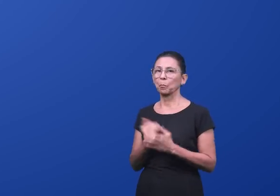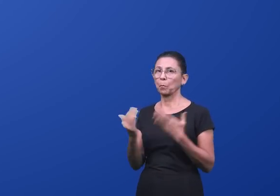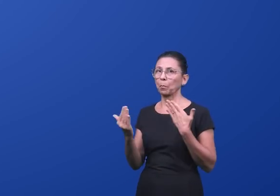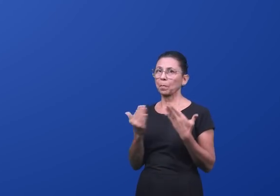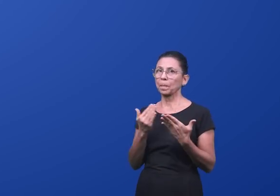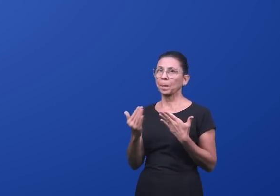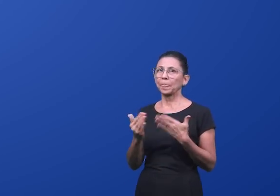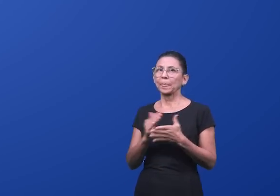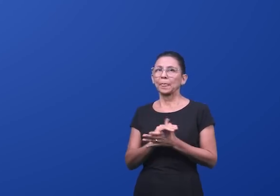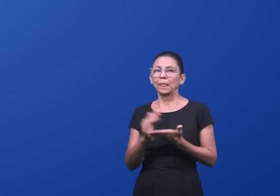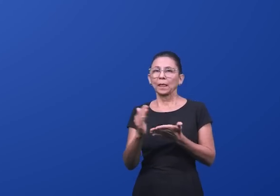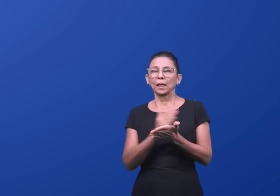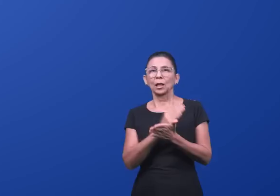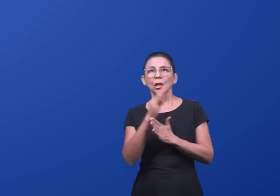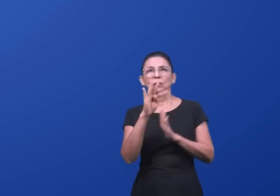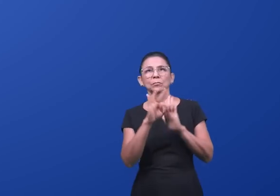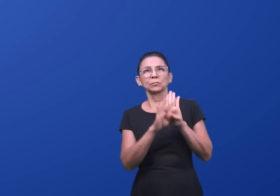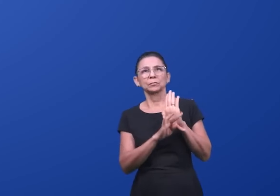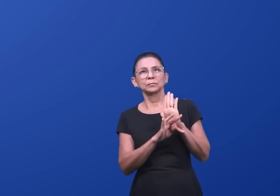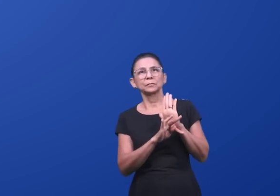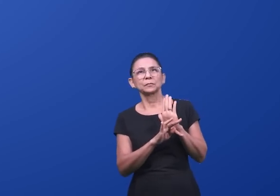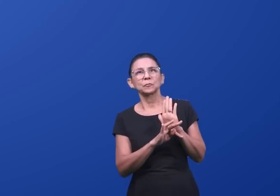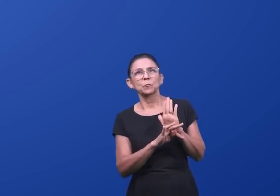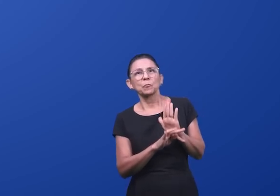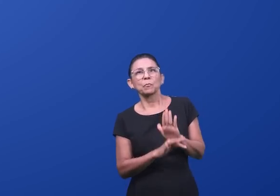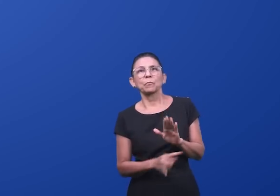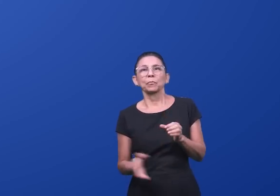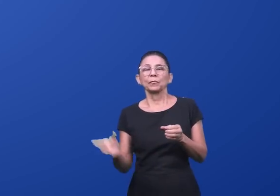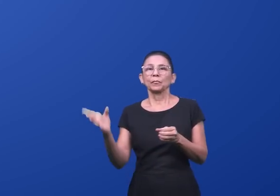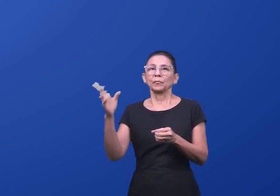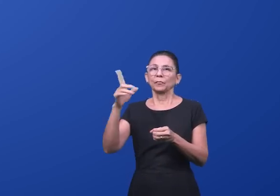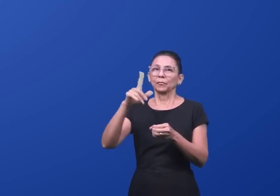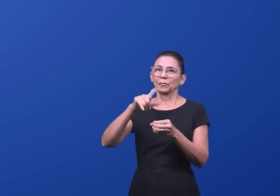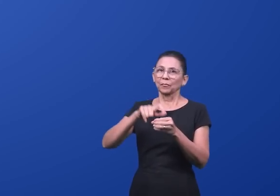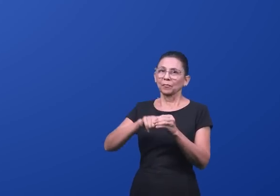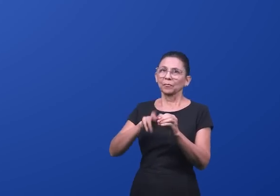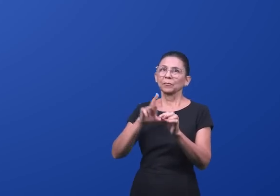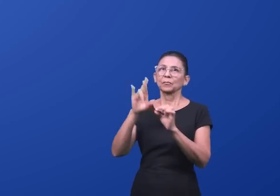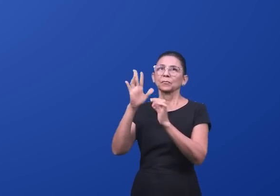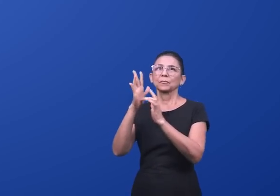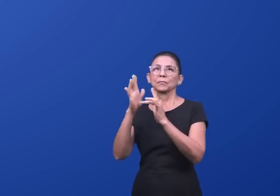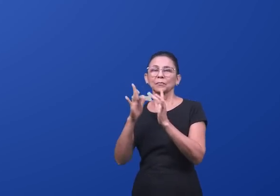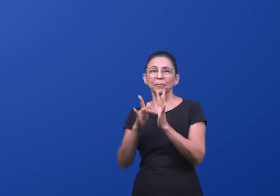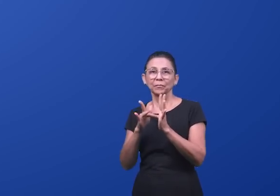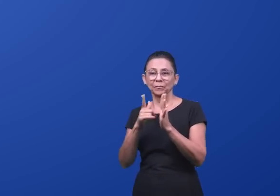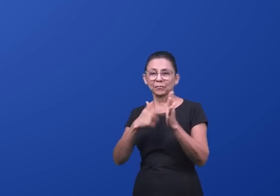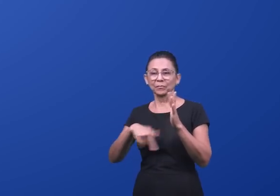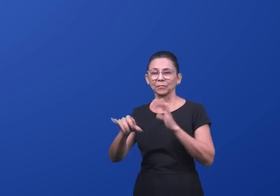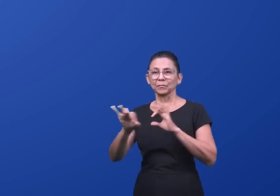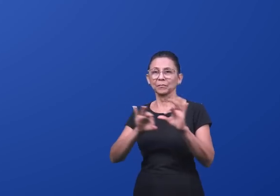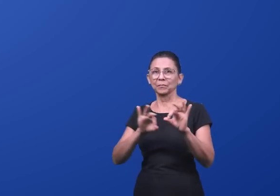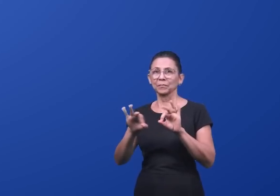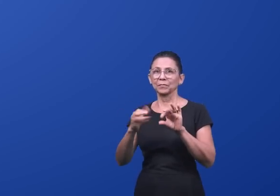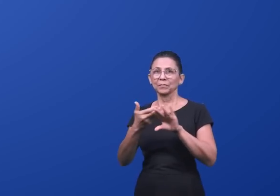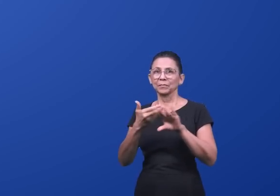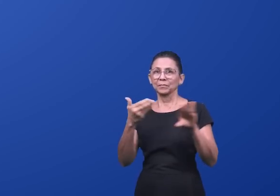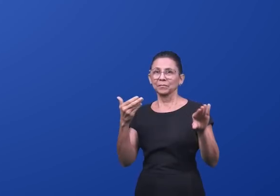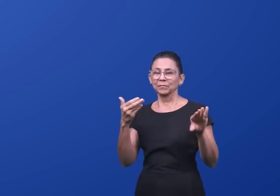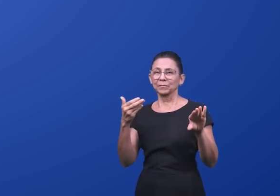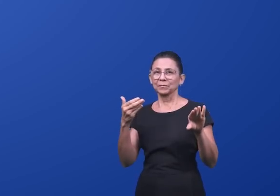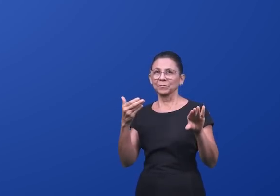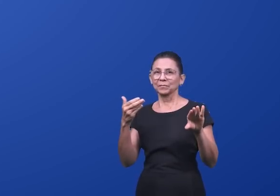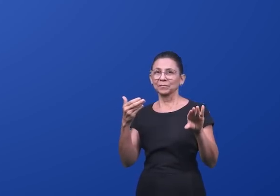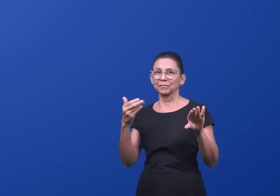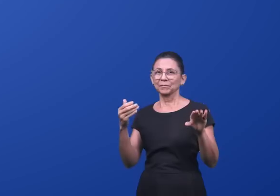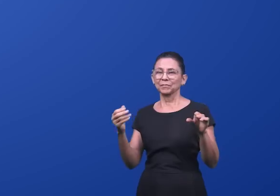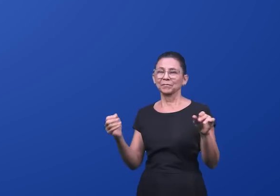Jesus, irmãos. No Cantares, capítulo 3, verso 5, faça uma comparação com o texto de Lucas, capítulo 12, verso